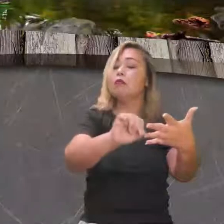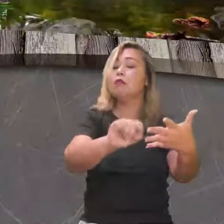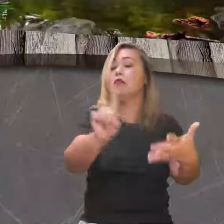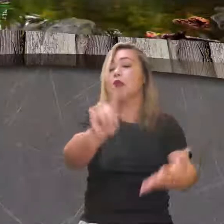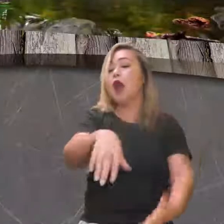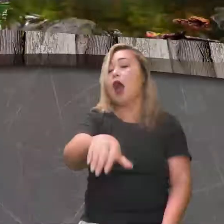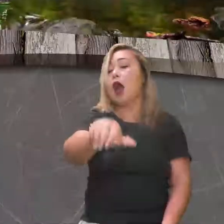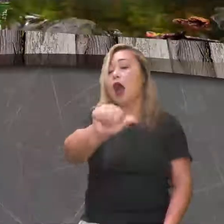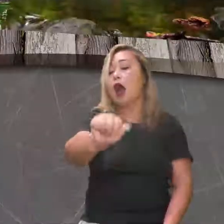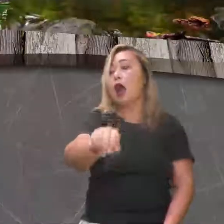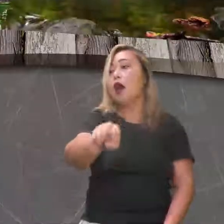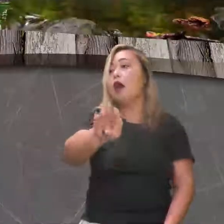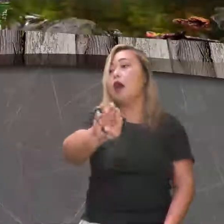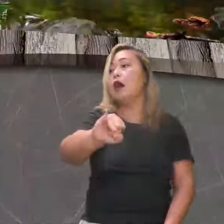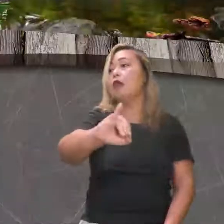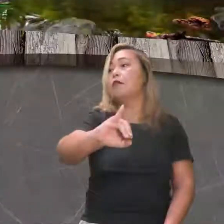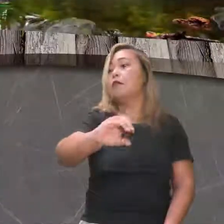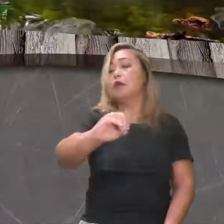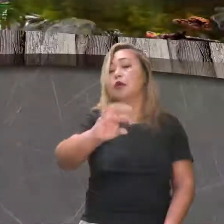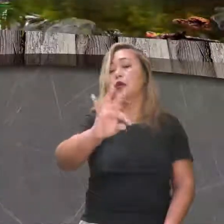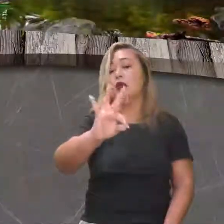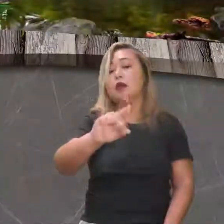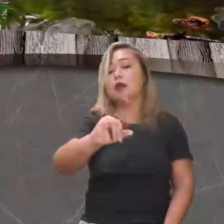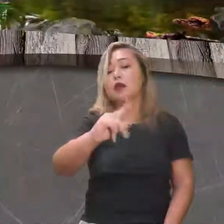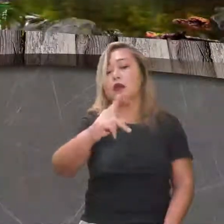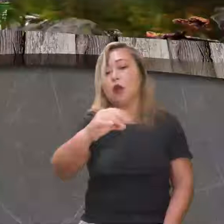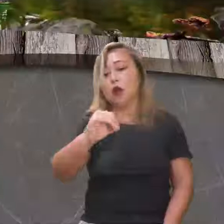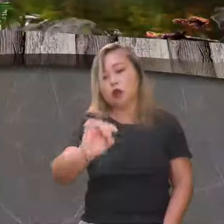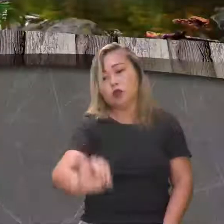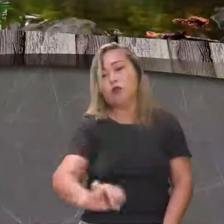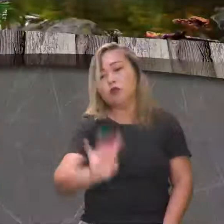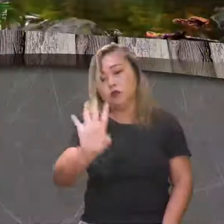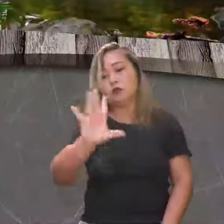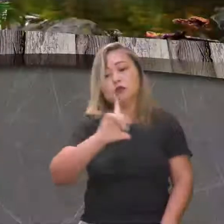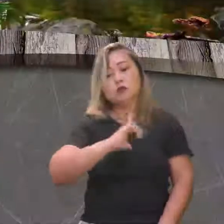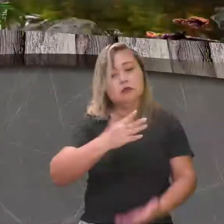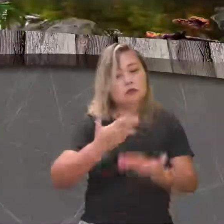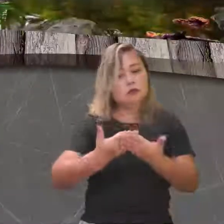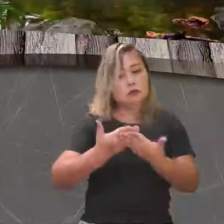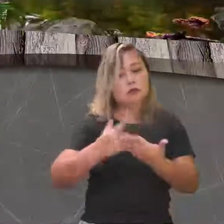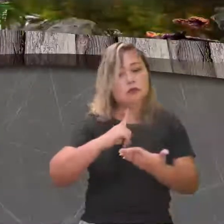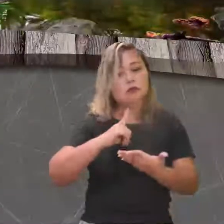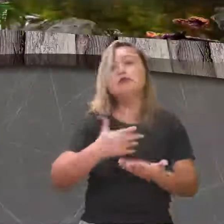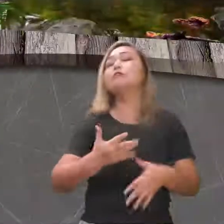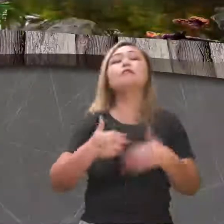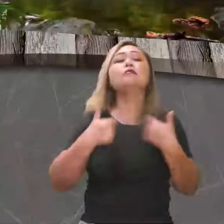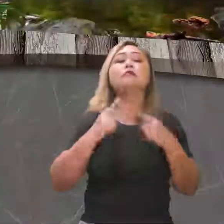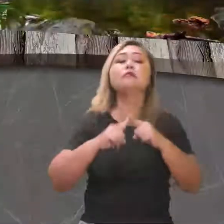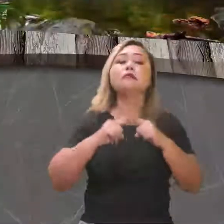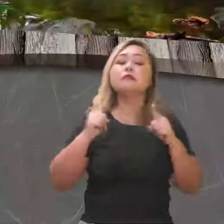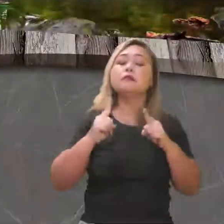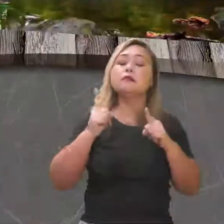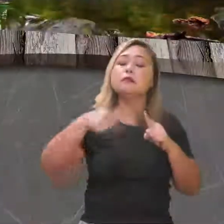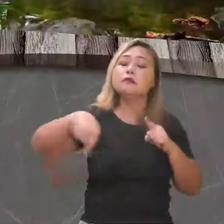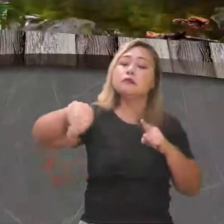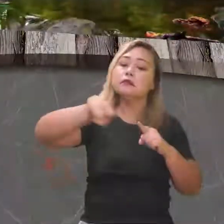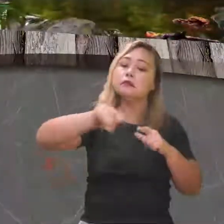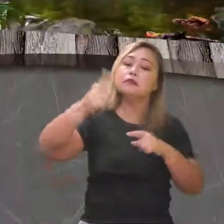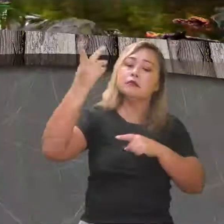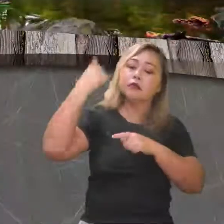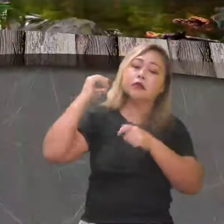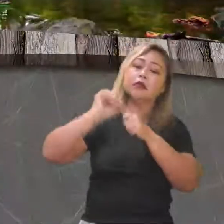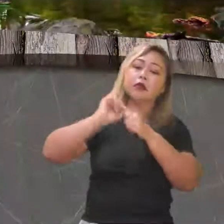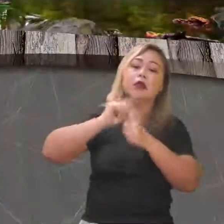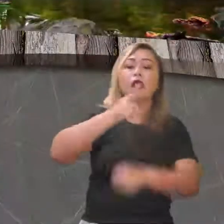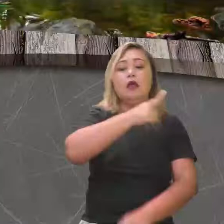professora, calma teu coração. A gente vai ter uma aula só disso aí também. A gente tá já nela, tá bom? Mas vocês já viram isso lá no